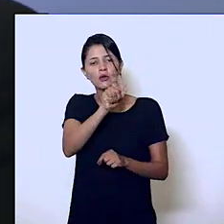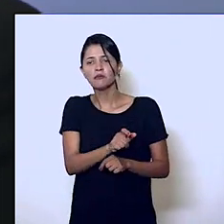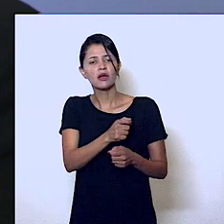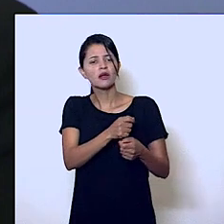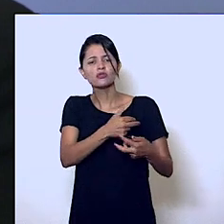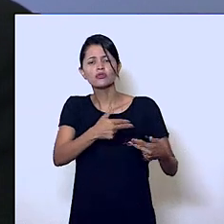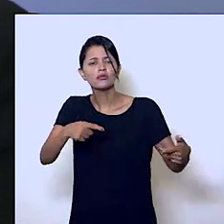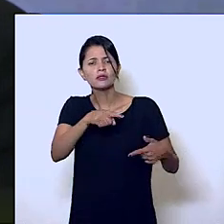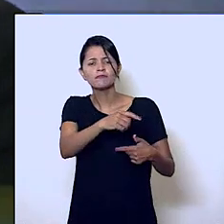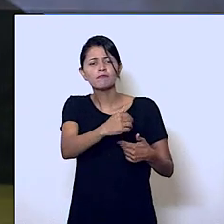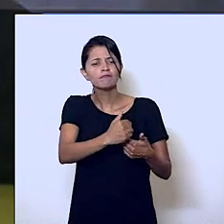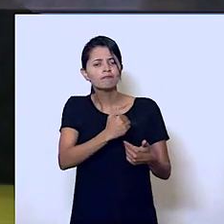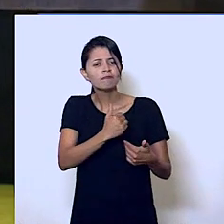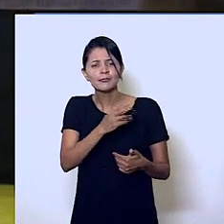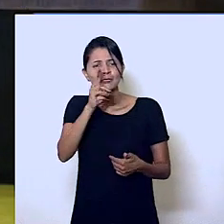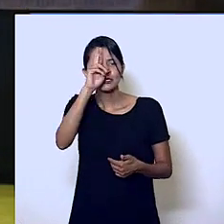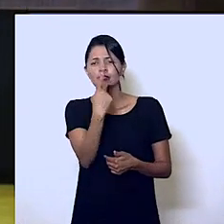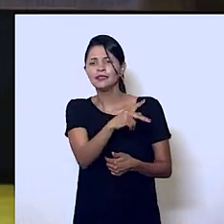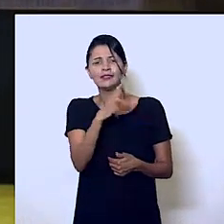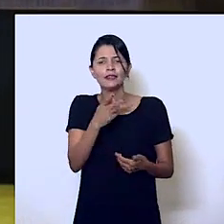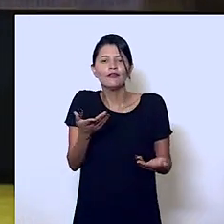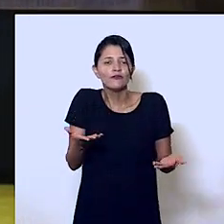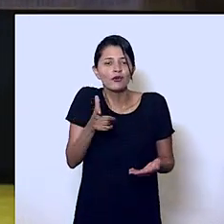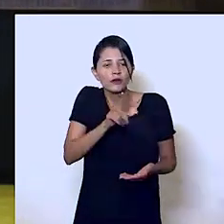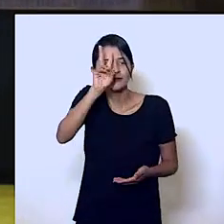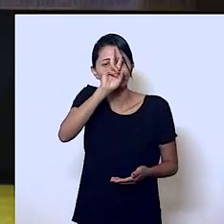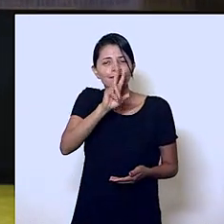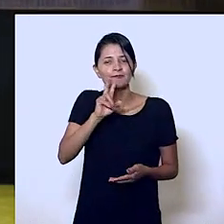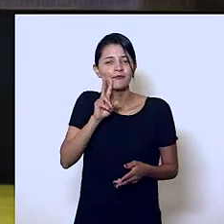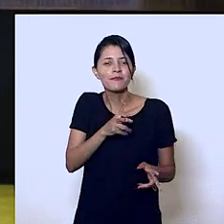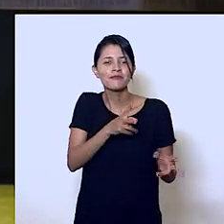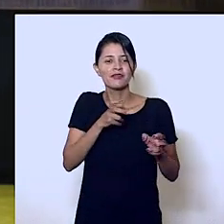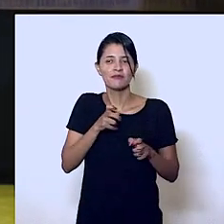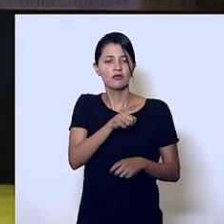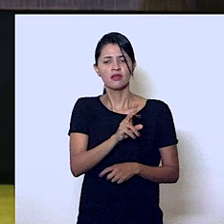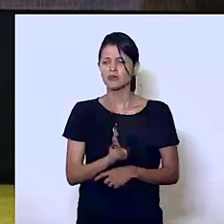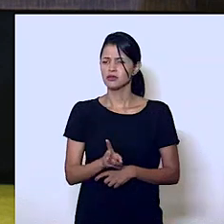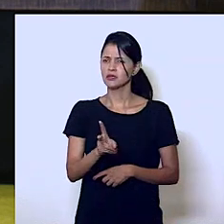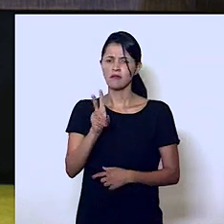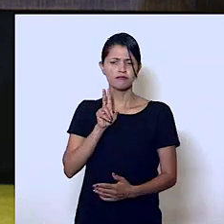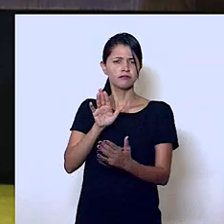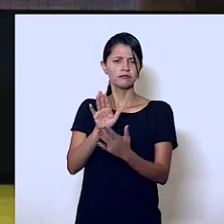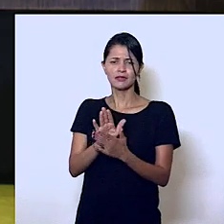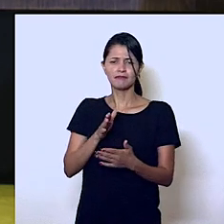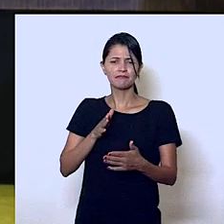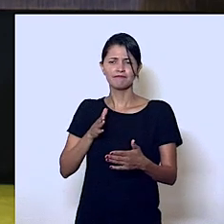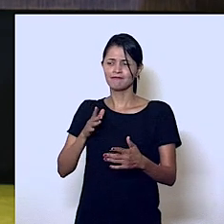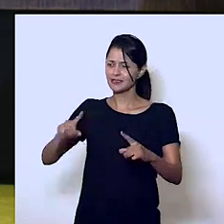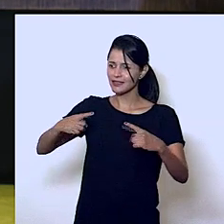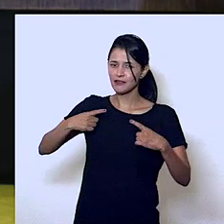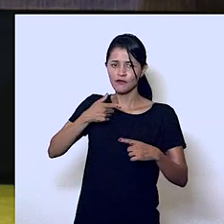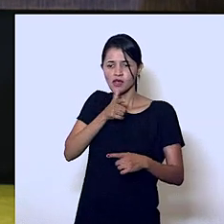O embaixador Paulo Tarso sempre enfrentou e venceu desafios muito importantes,